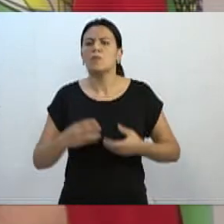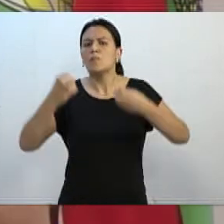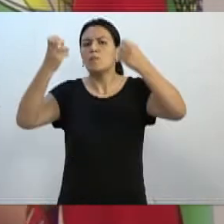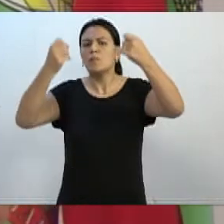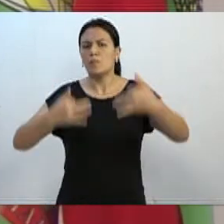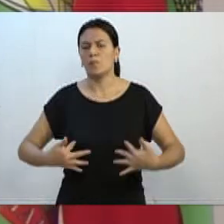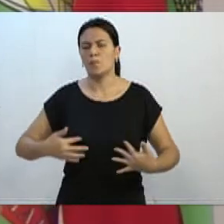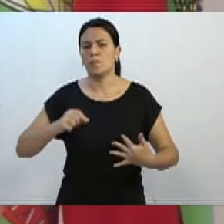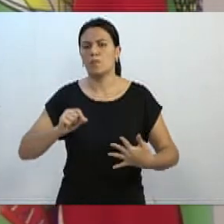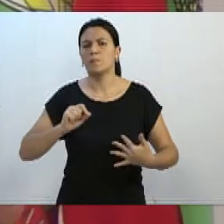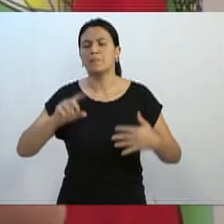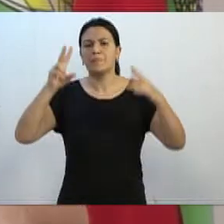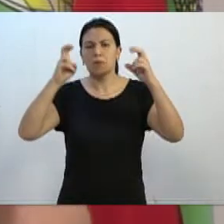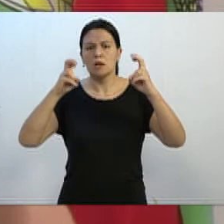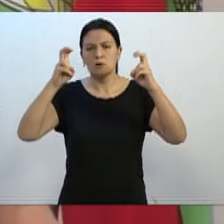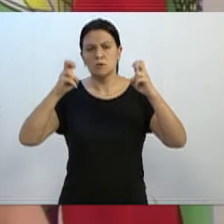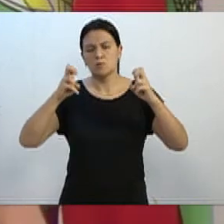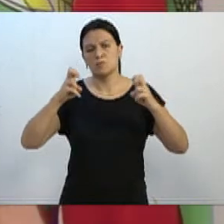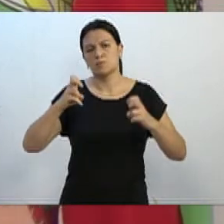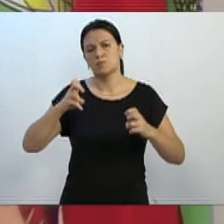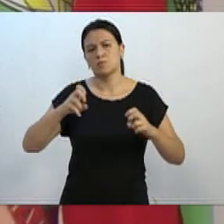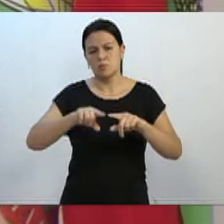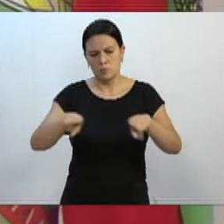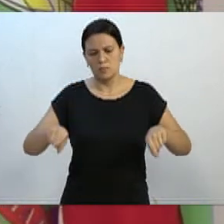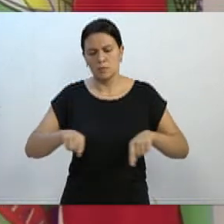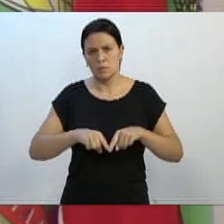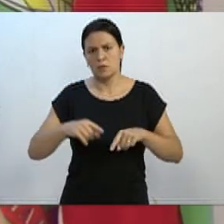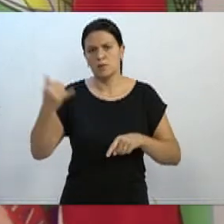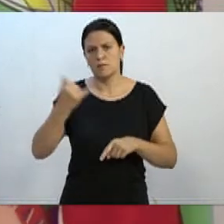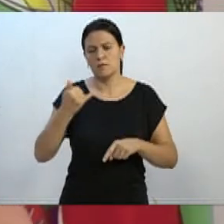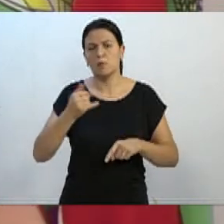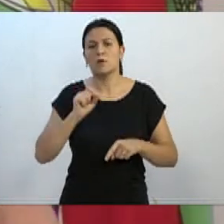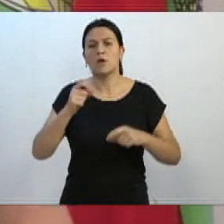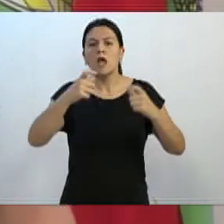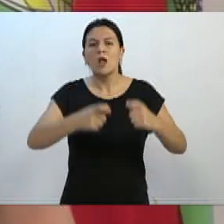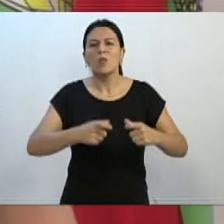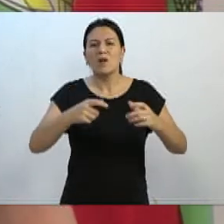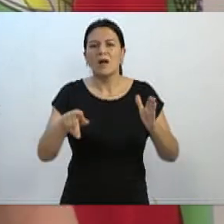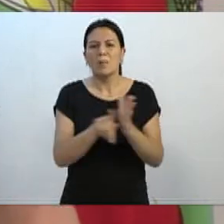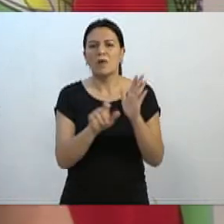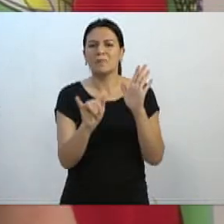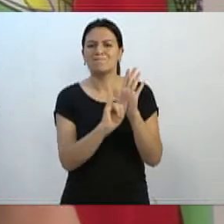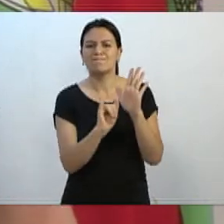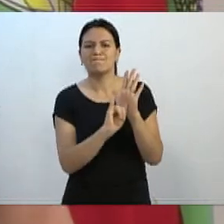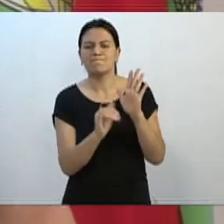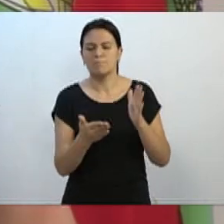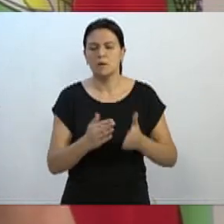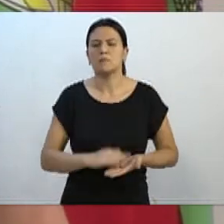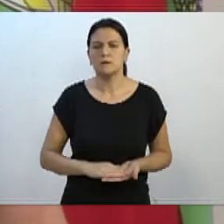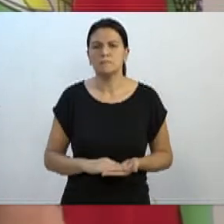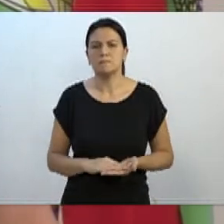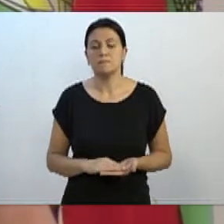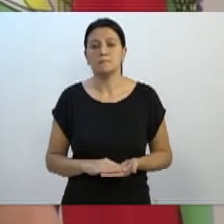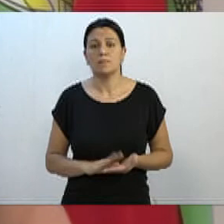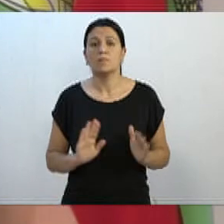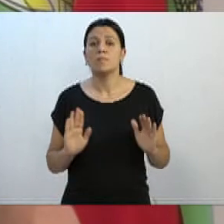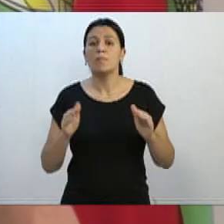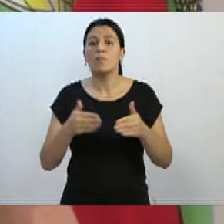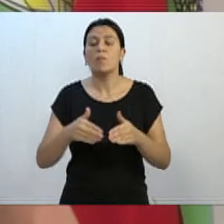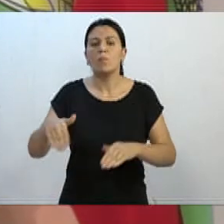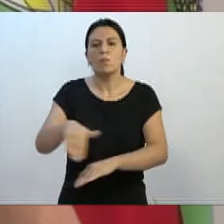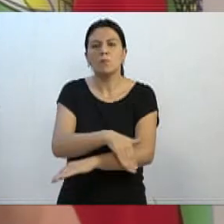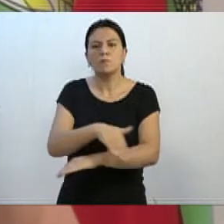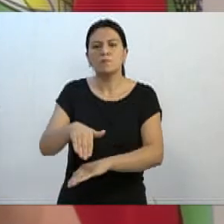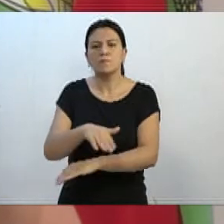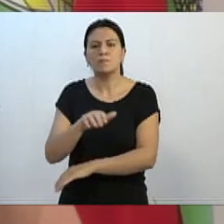situação que foi levada ao nosso gabinete, que são pontos de drogadição na nossa cidade, e volto a falar agora especificamente da Rua